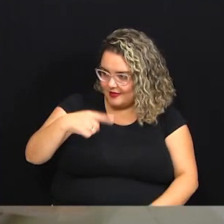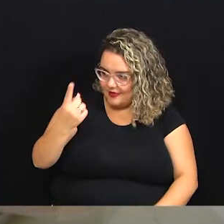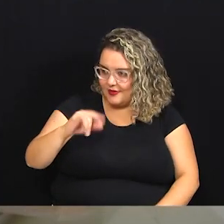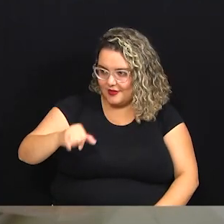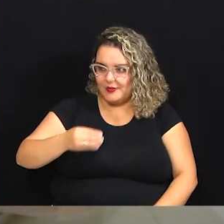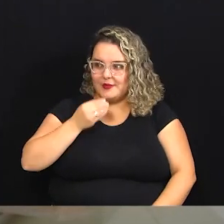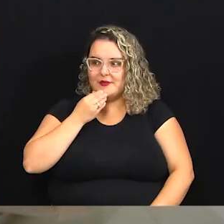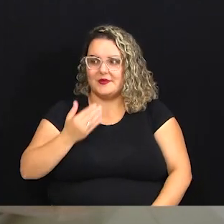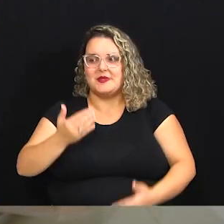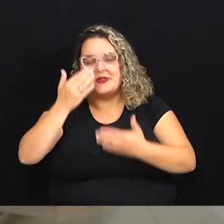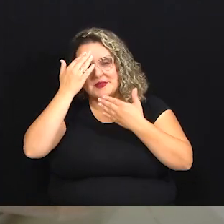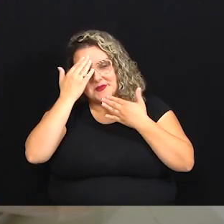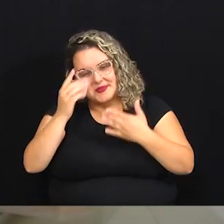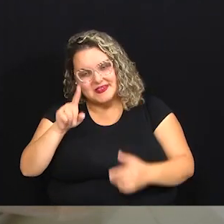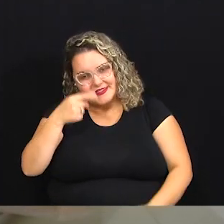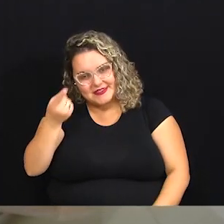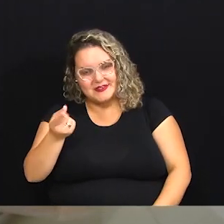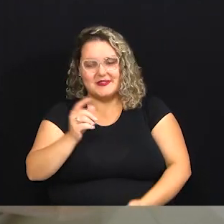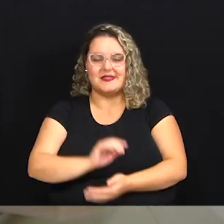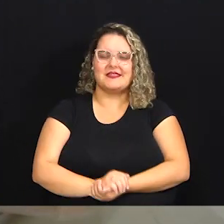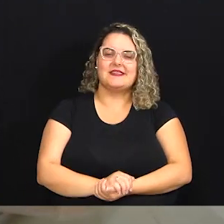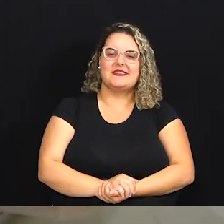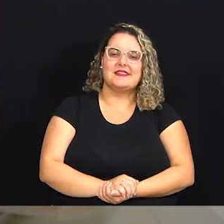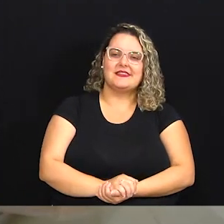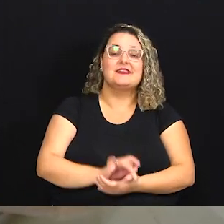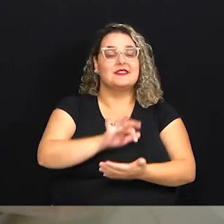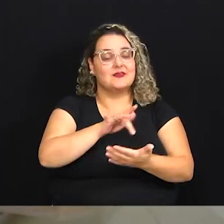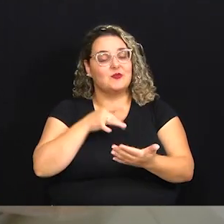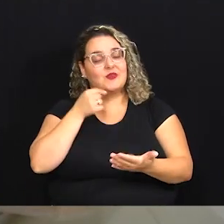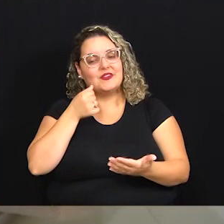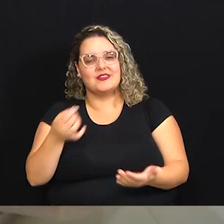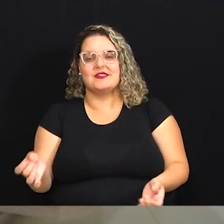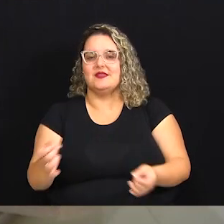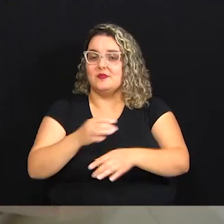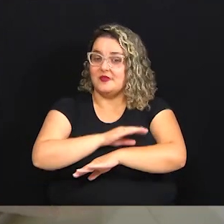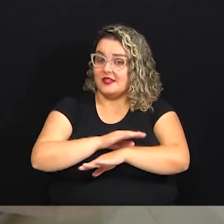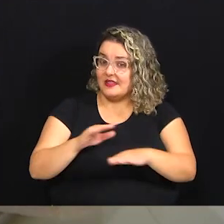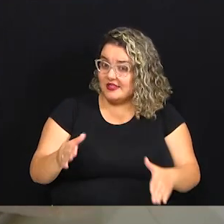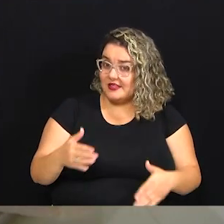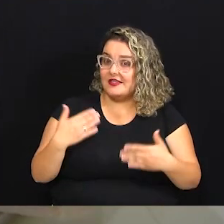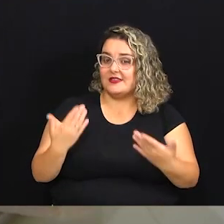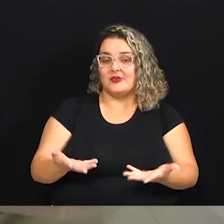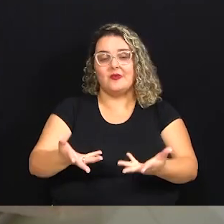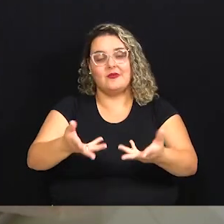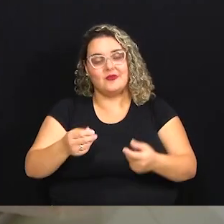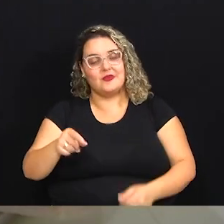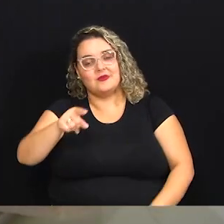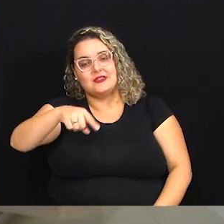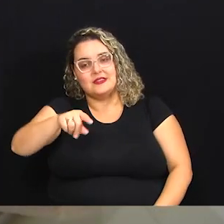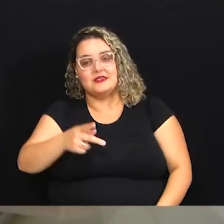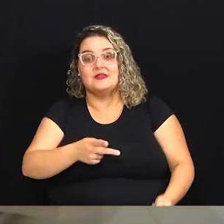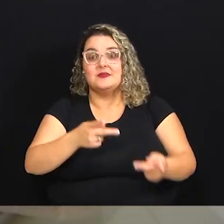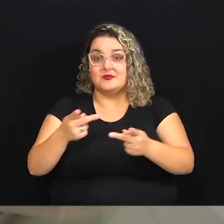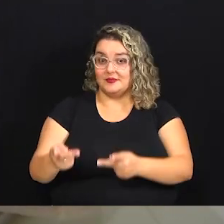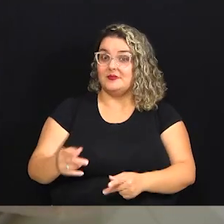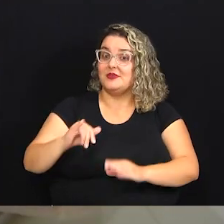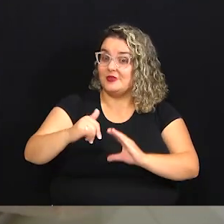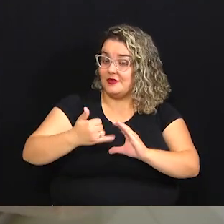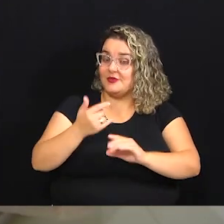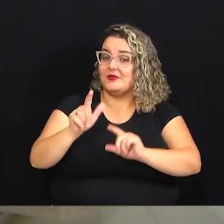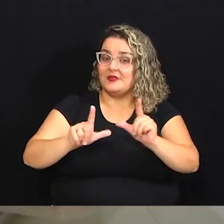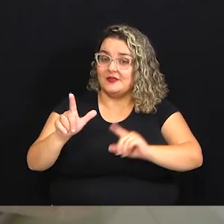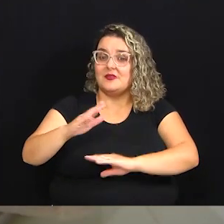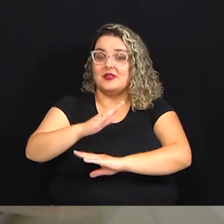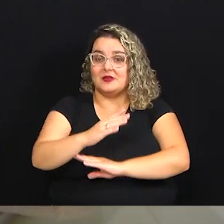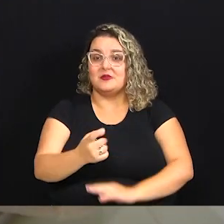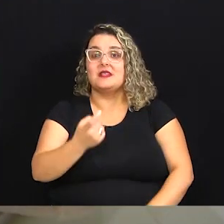até a próxima oportunidade. Muito obrigado, até a próxima. O Na Ponta do Lápis de hoje fica por aqui. Convido vocês a visitarem o YouTube